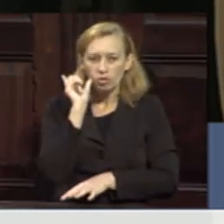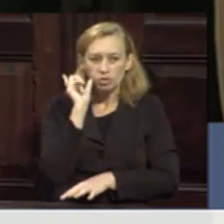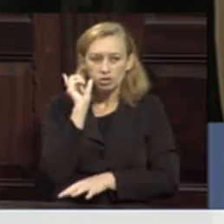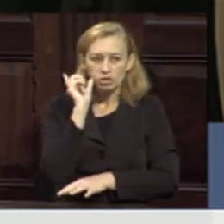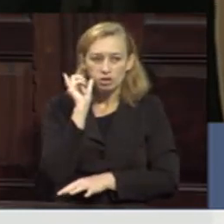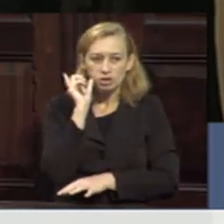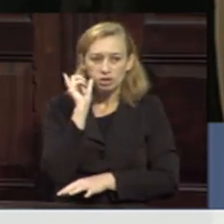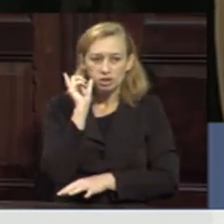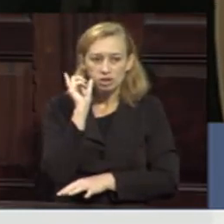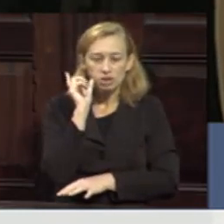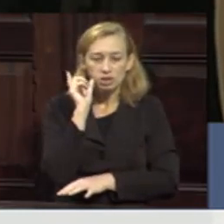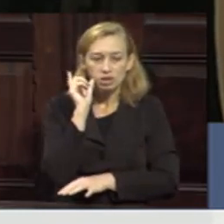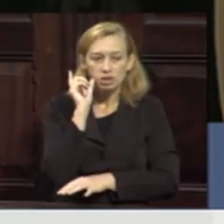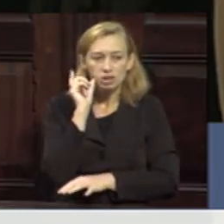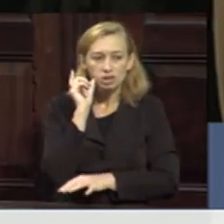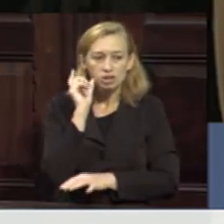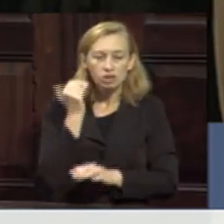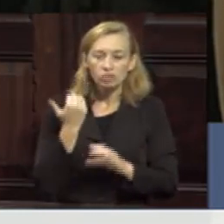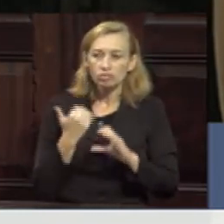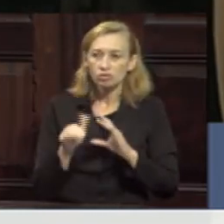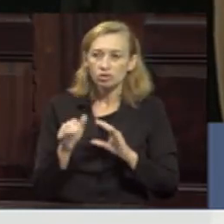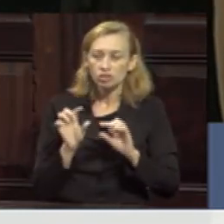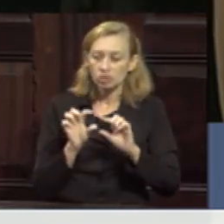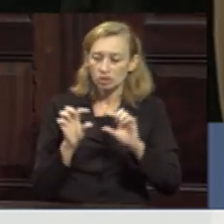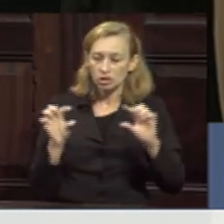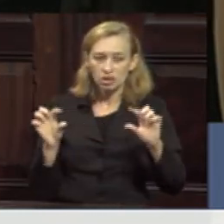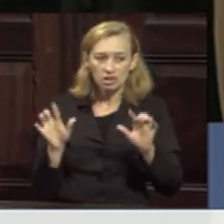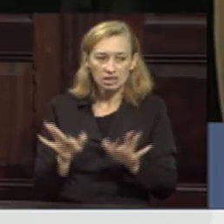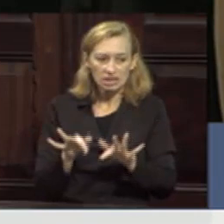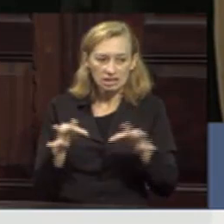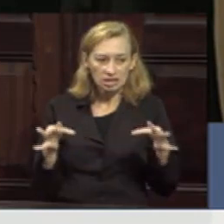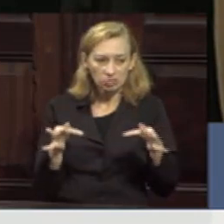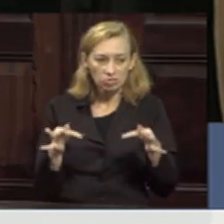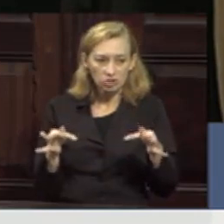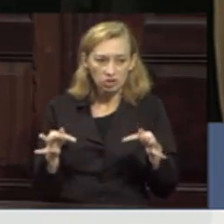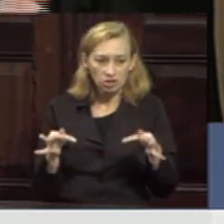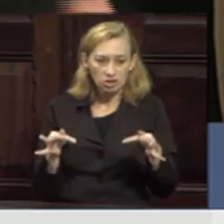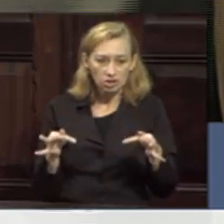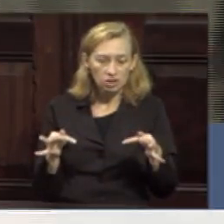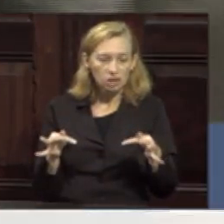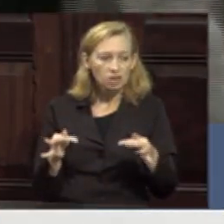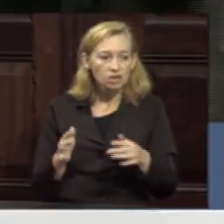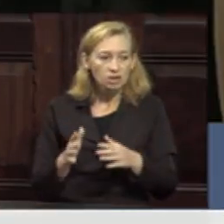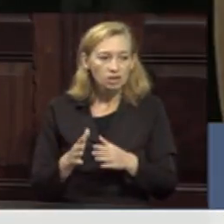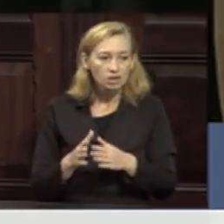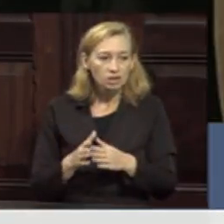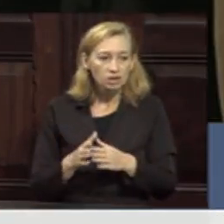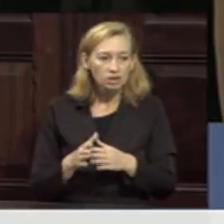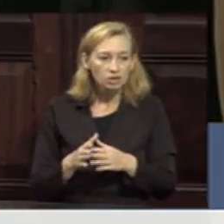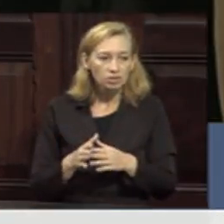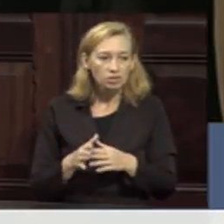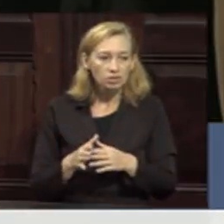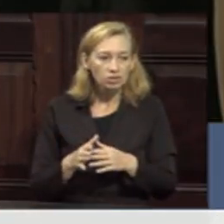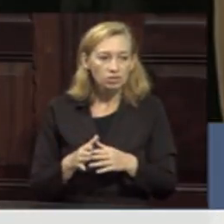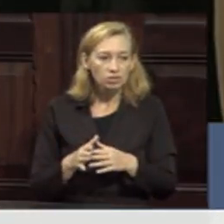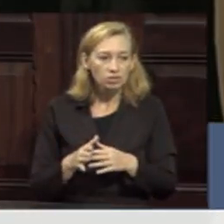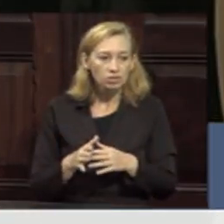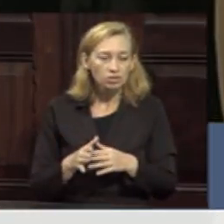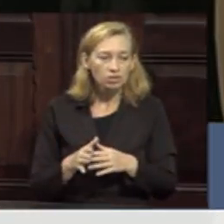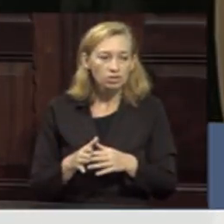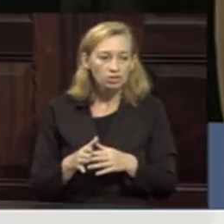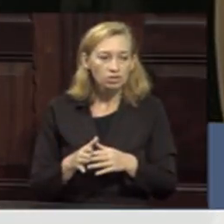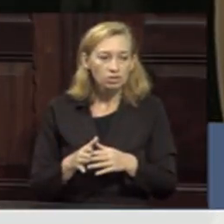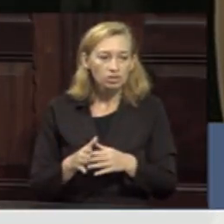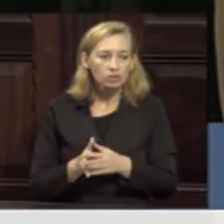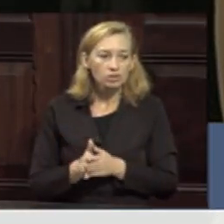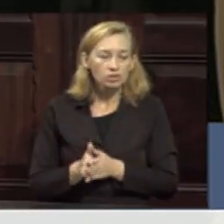uma postagem simples, que eu não vou antecipar se foi execução, se foi assalto, quando eu não sei. Na ocasião ainda não tinha os indícios tão fortes de